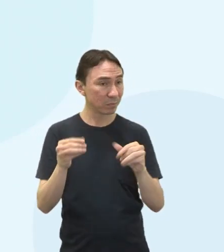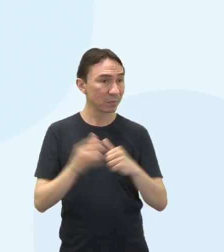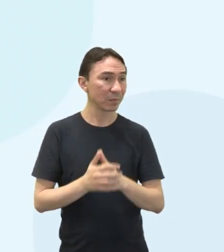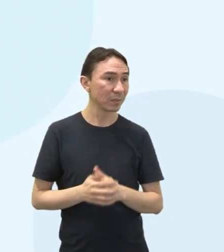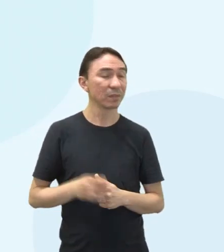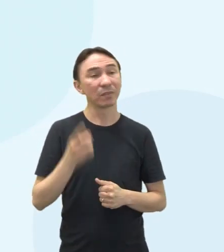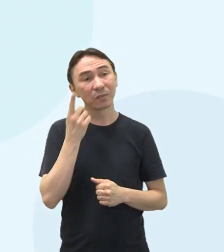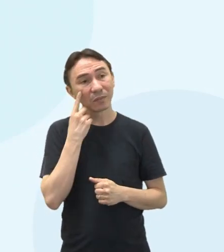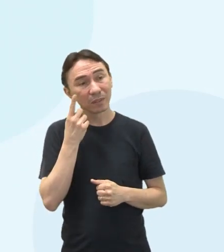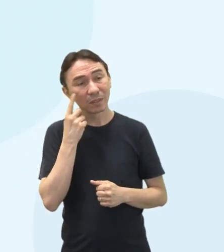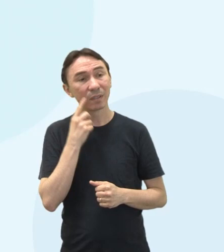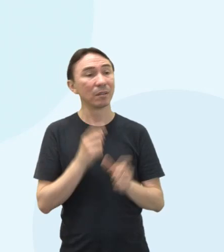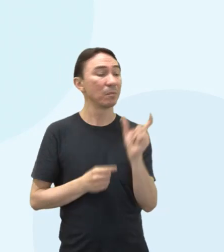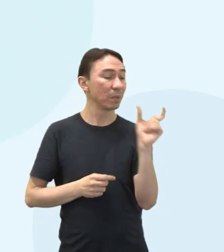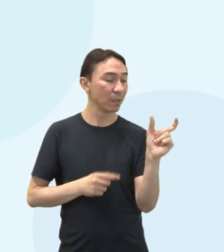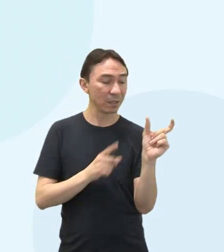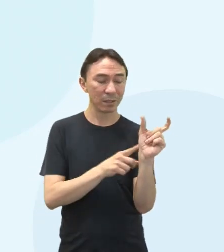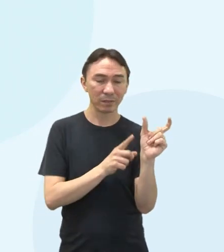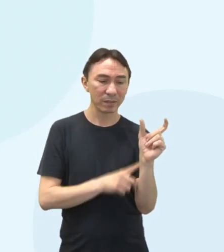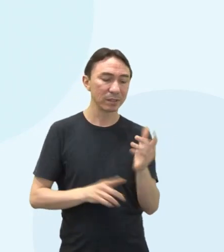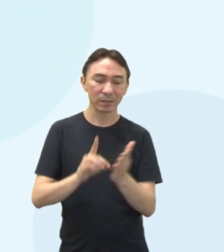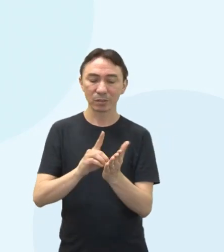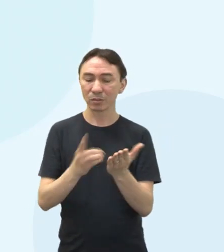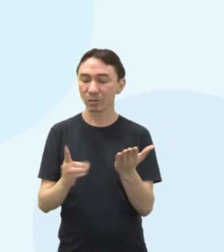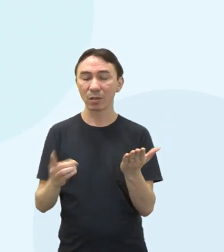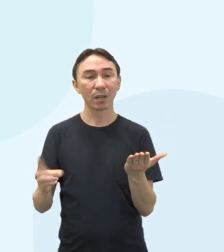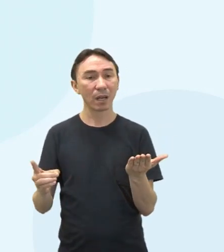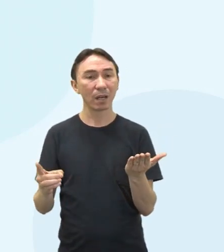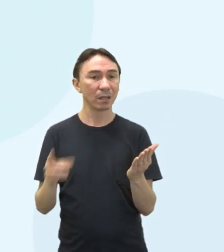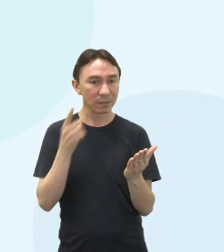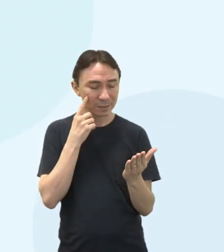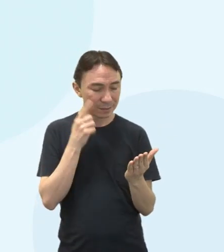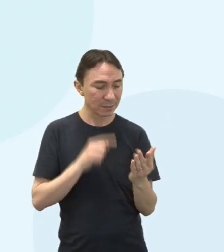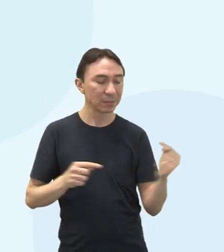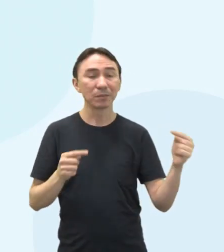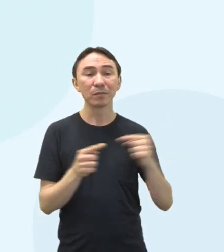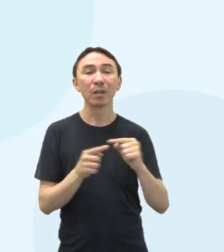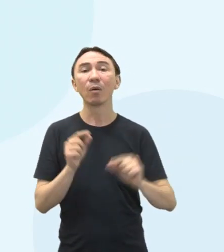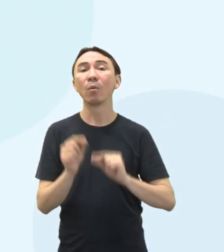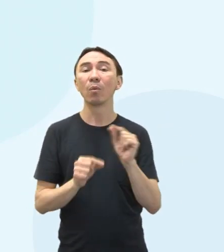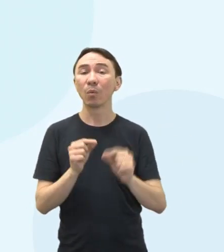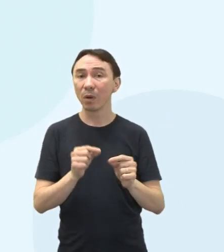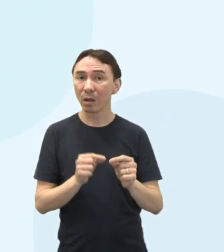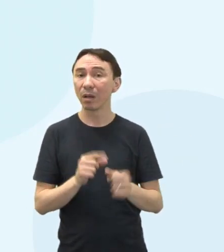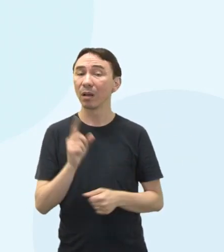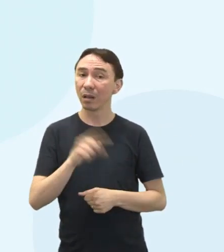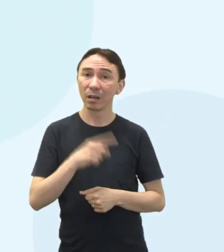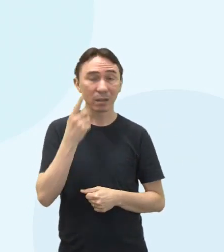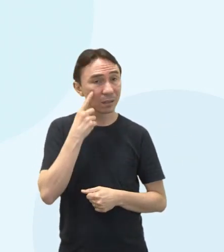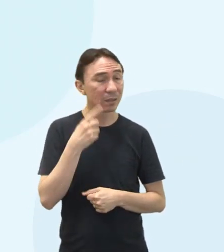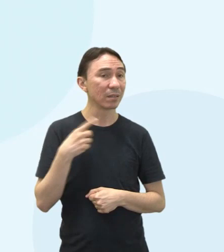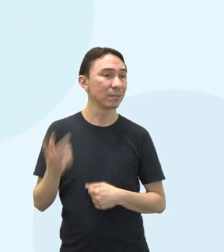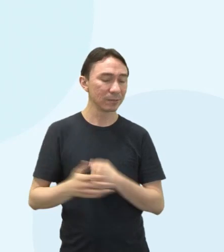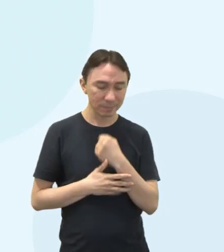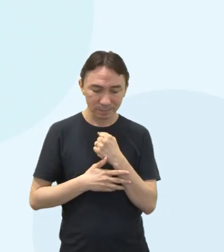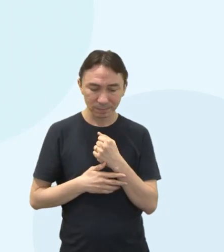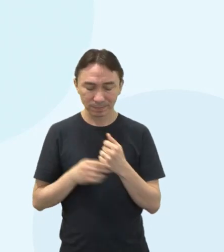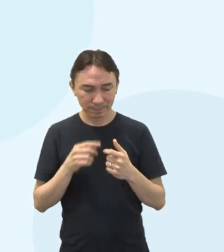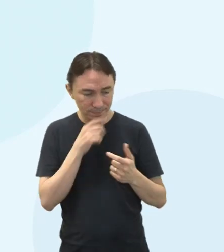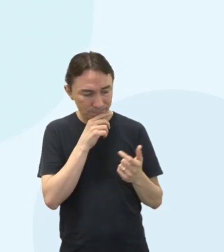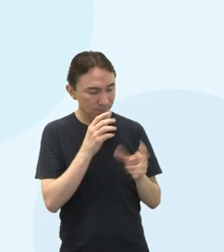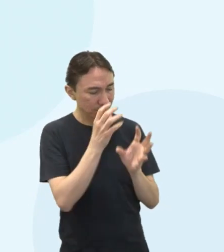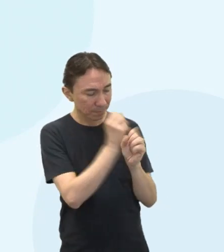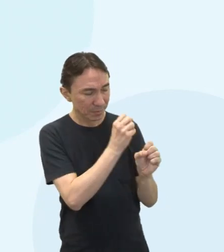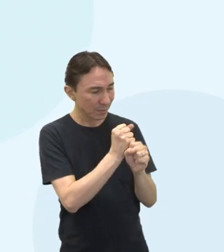importante né o seu significado nessa interpretar e é algo é uma chave para a resolução de um problema para interpretação